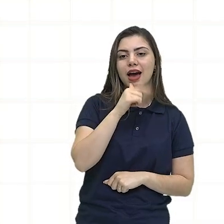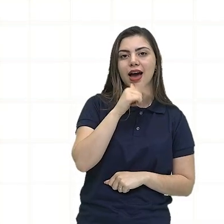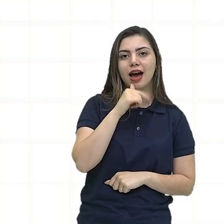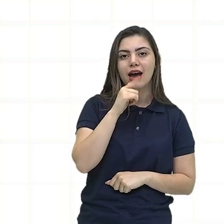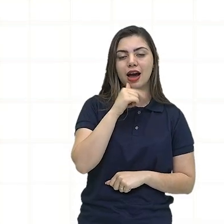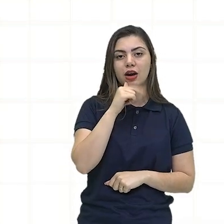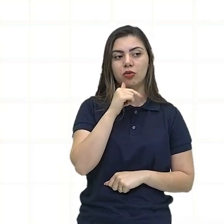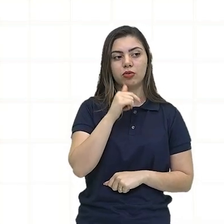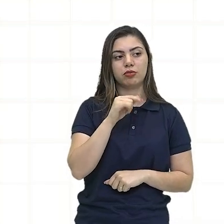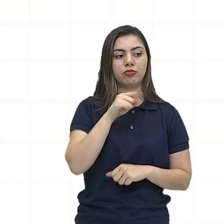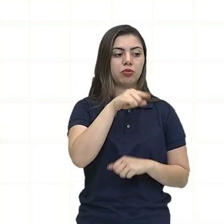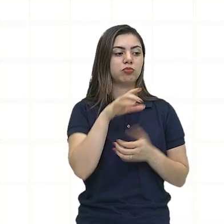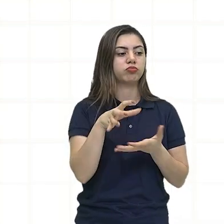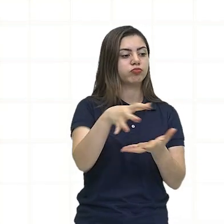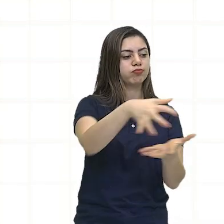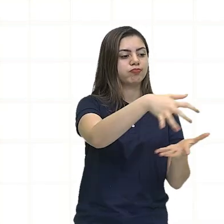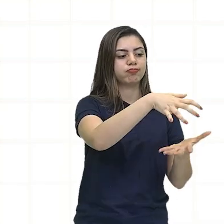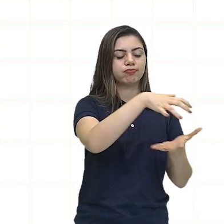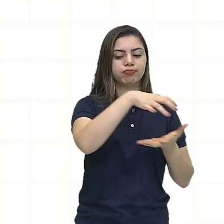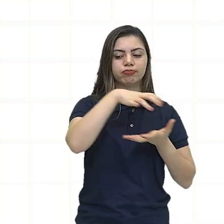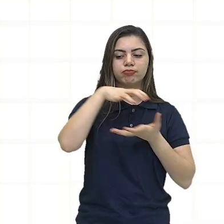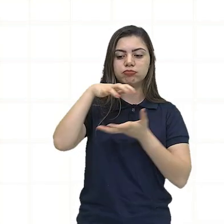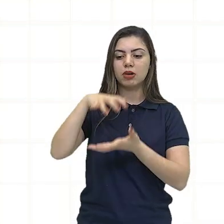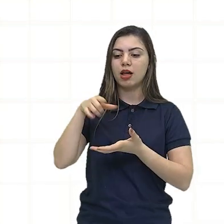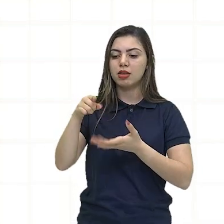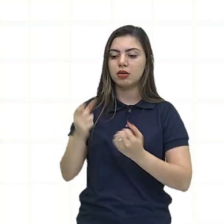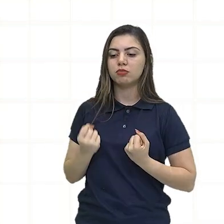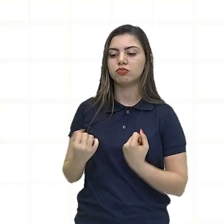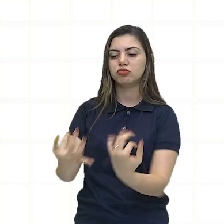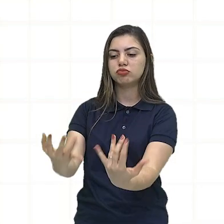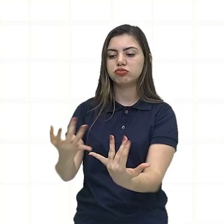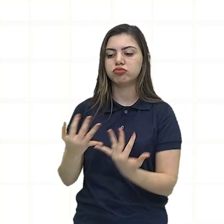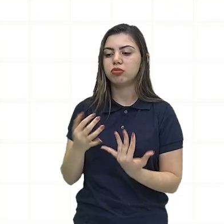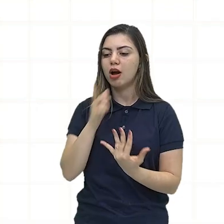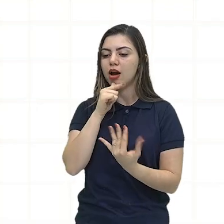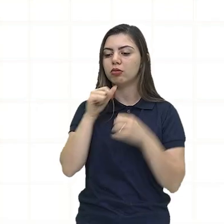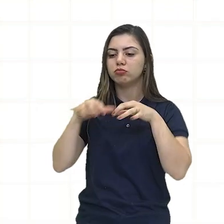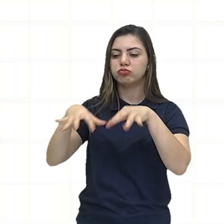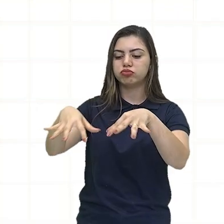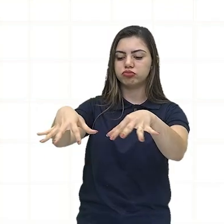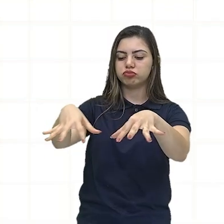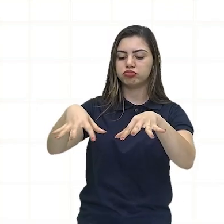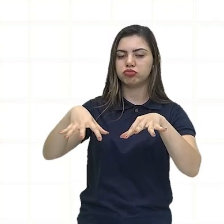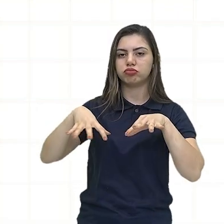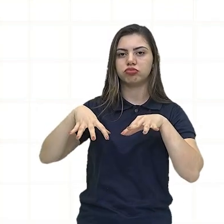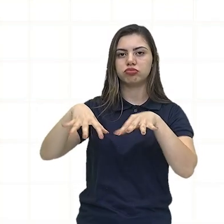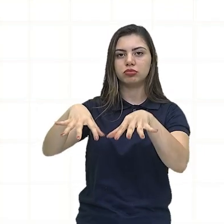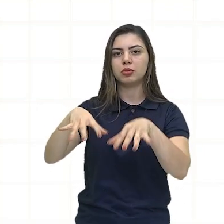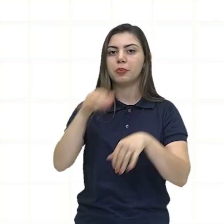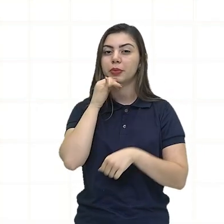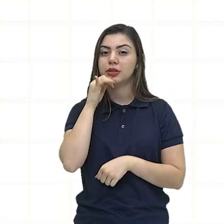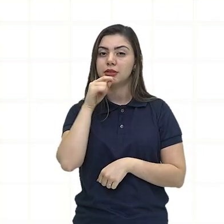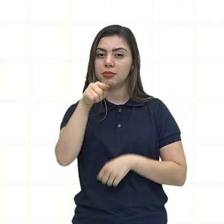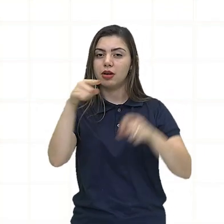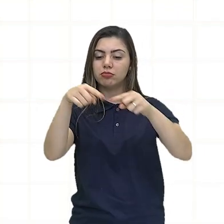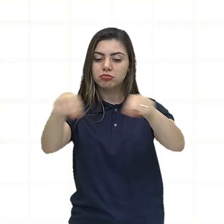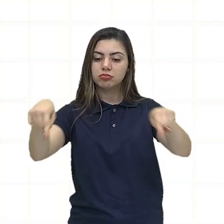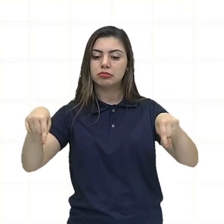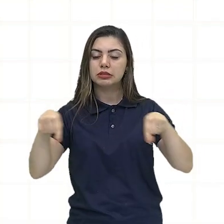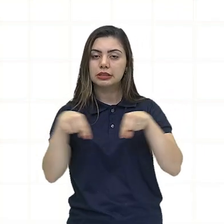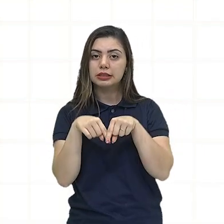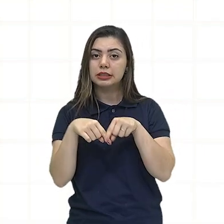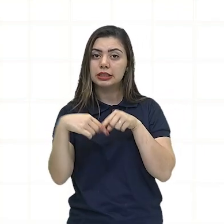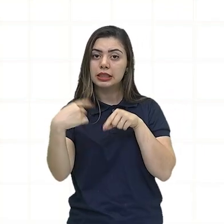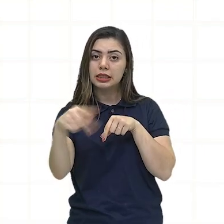forma artificial para uma plantação. Então, lá no lugar onde você fez a sua plantação, não